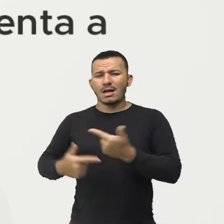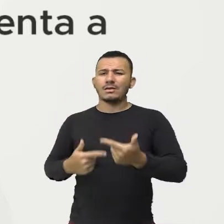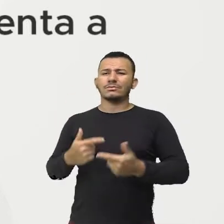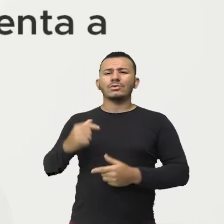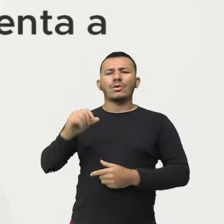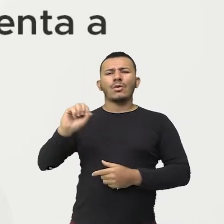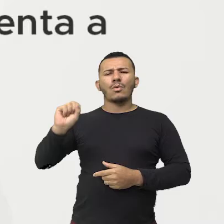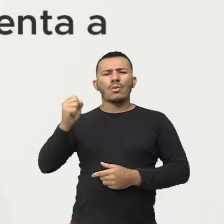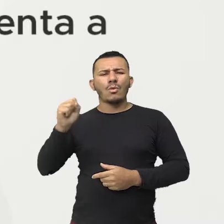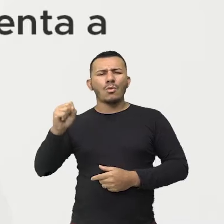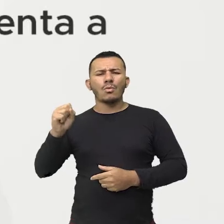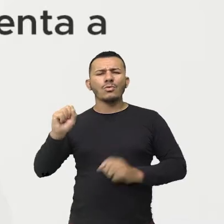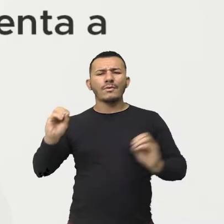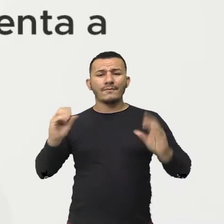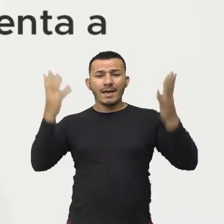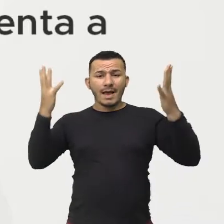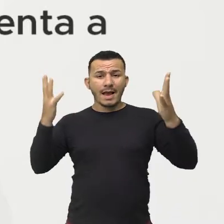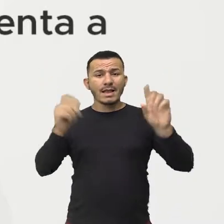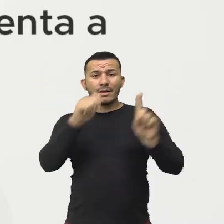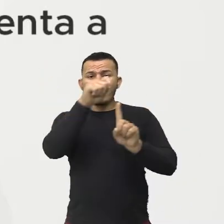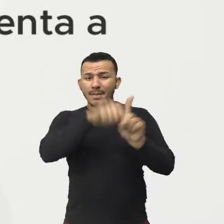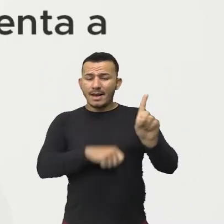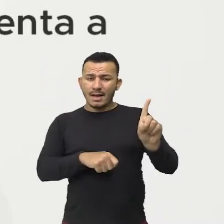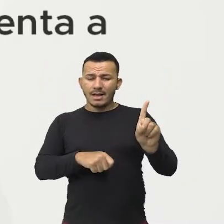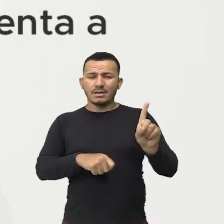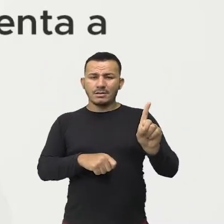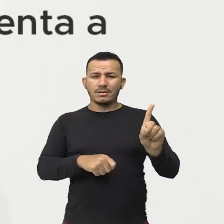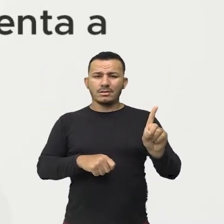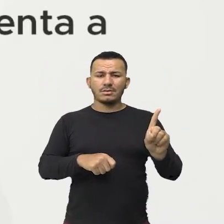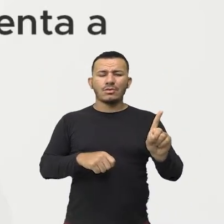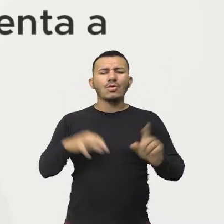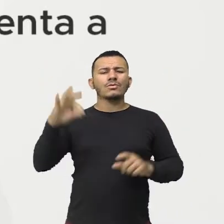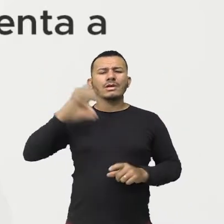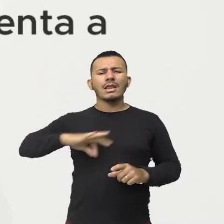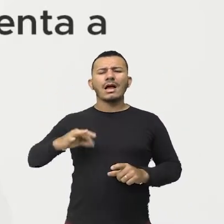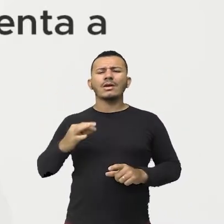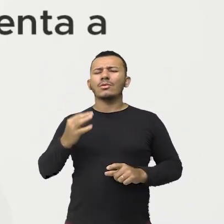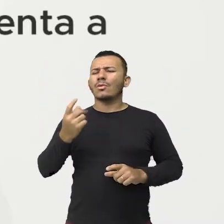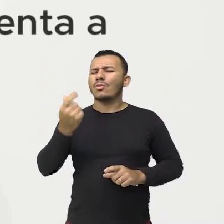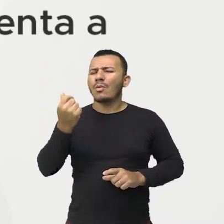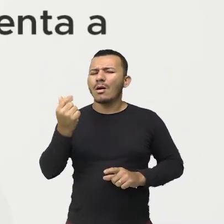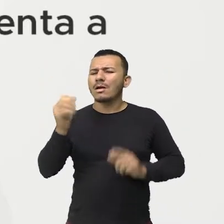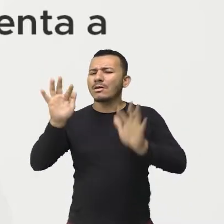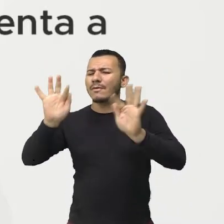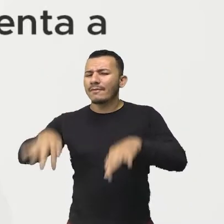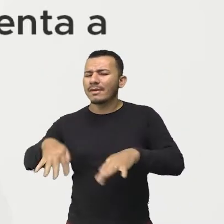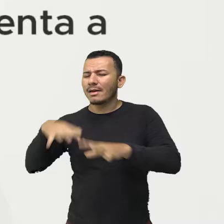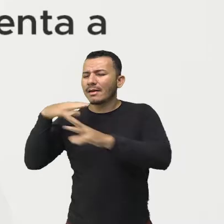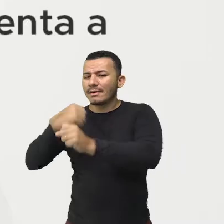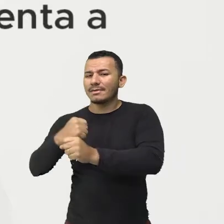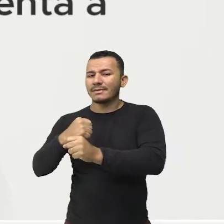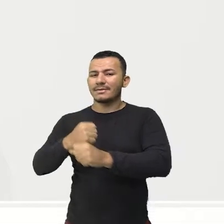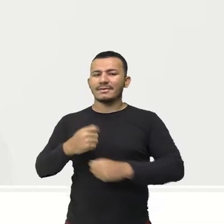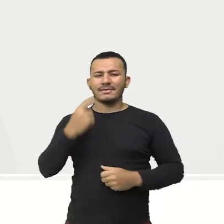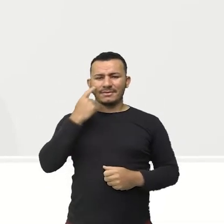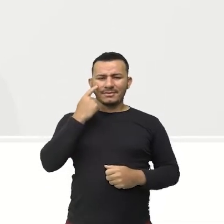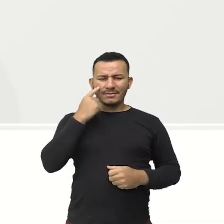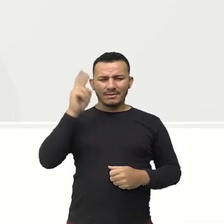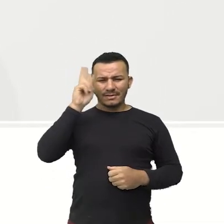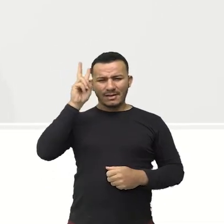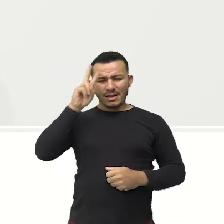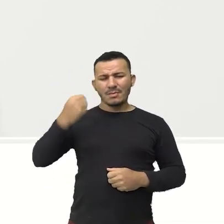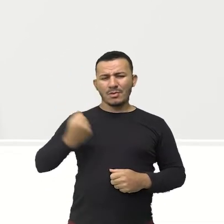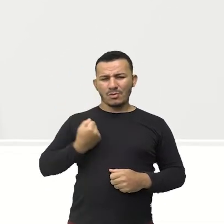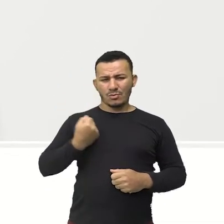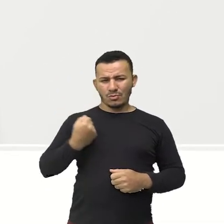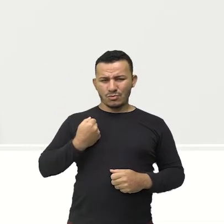8 eventos por mês, 8 por mês, seu salário será de quanto? Bora ver? Lembra? Valor